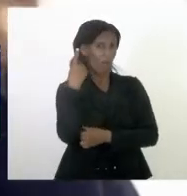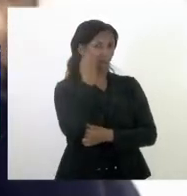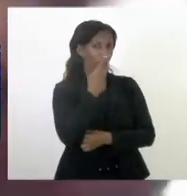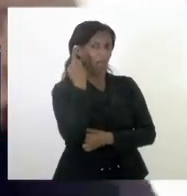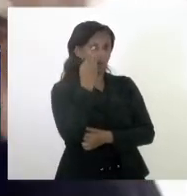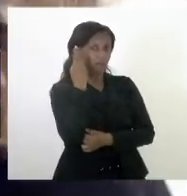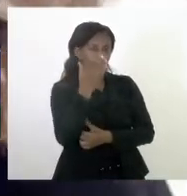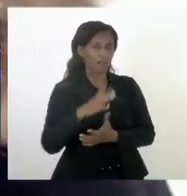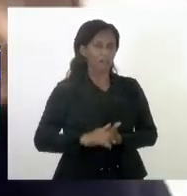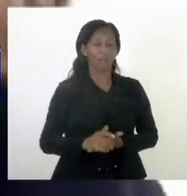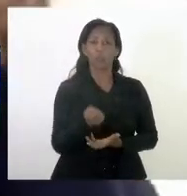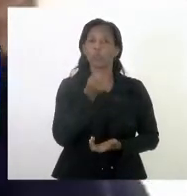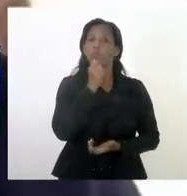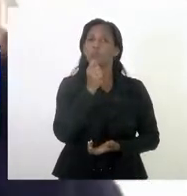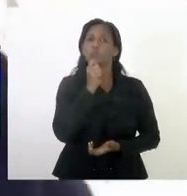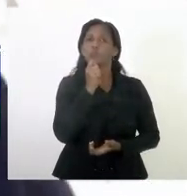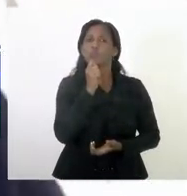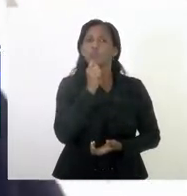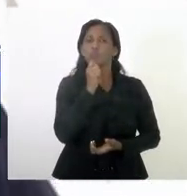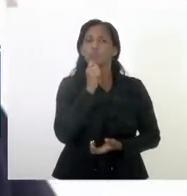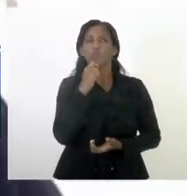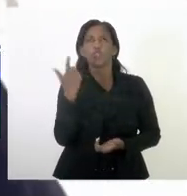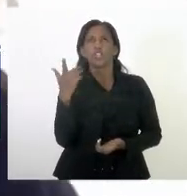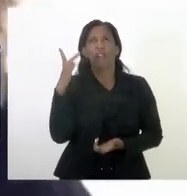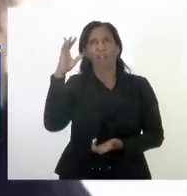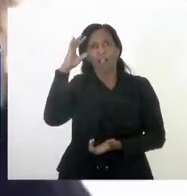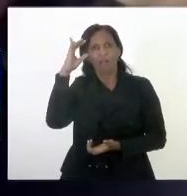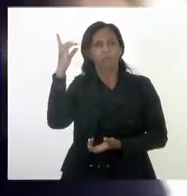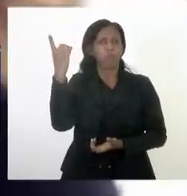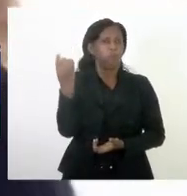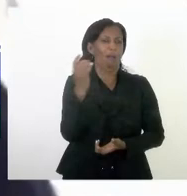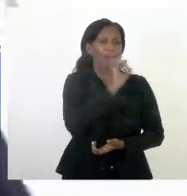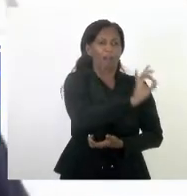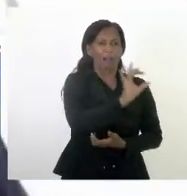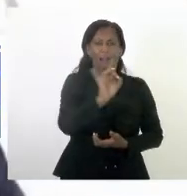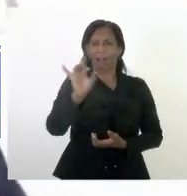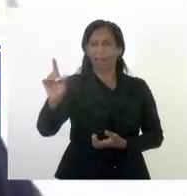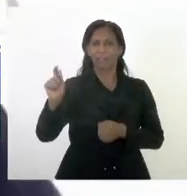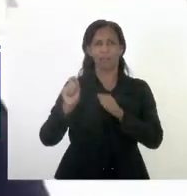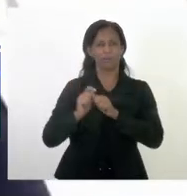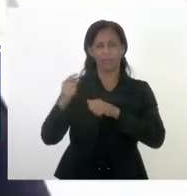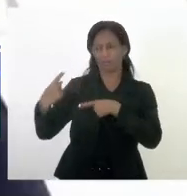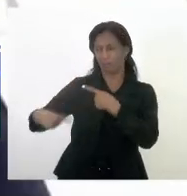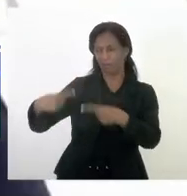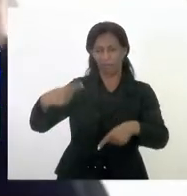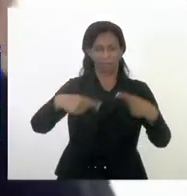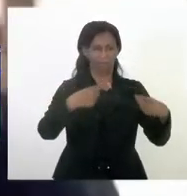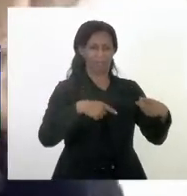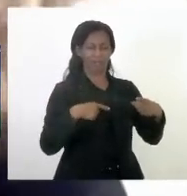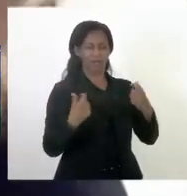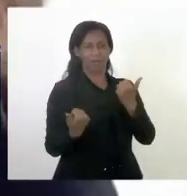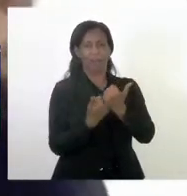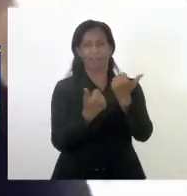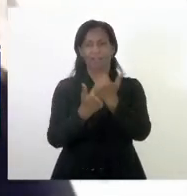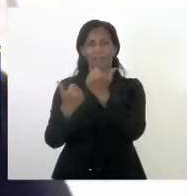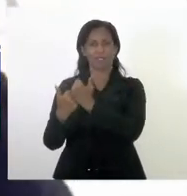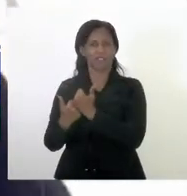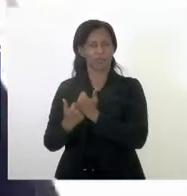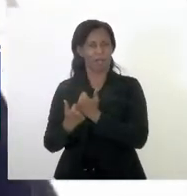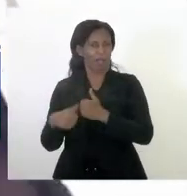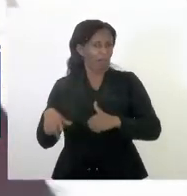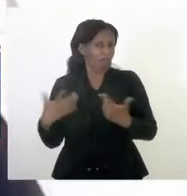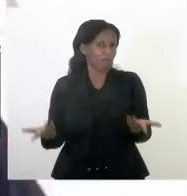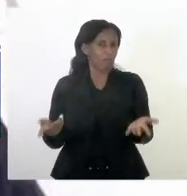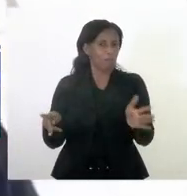maioria que não tinha matiz ideológica. Cada um aqui faz o seu debate sobre assistência e